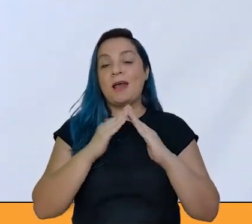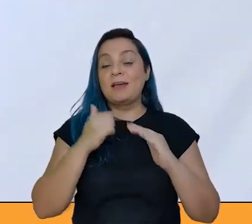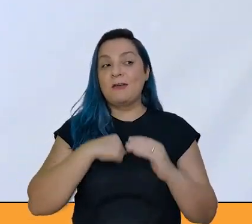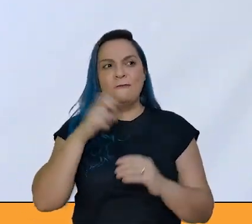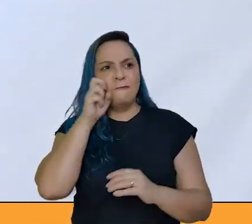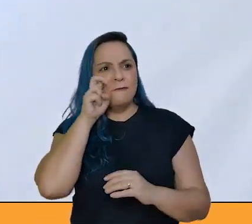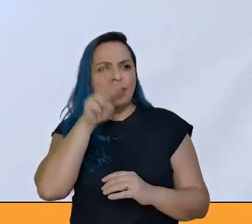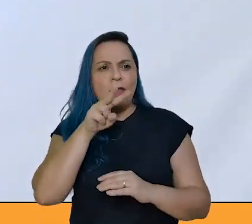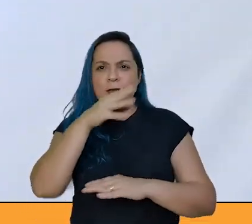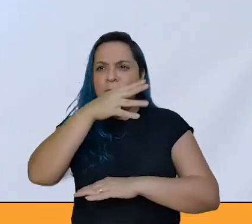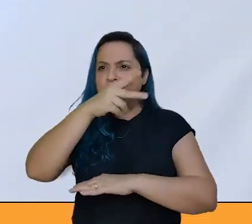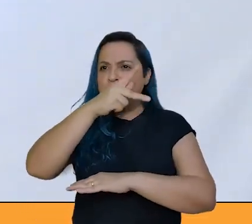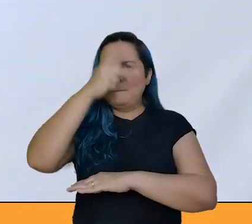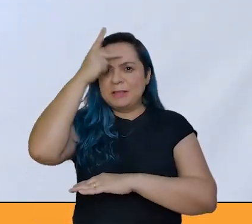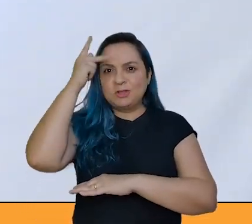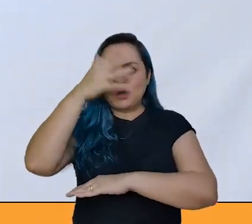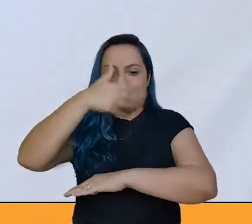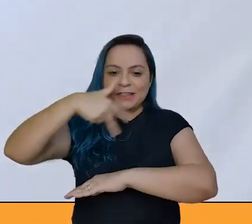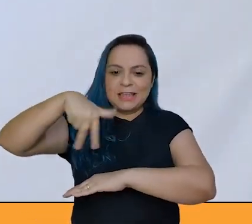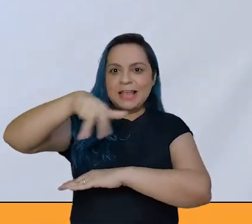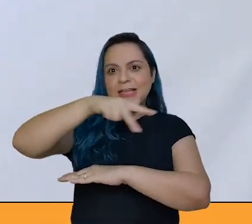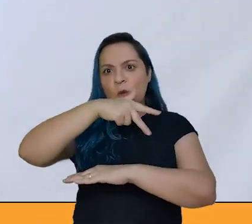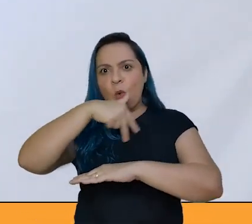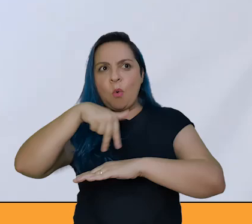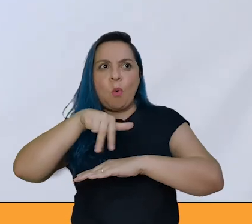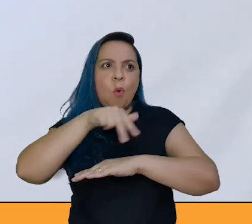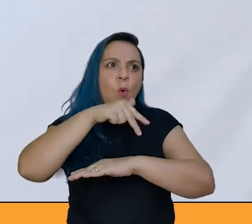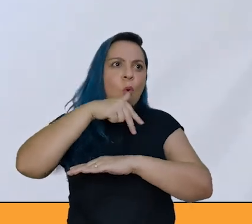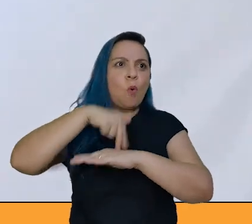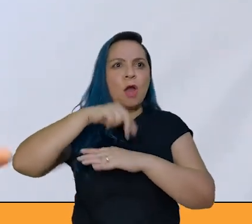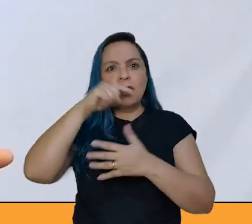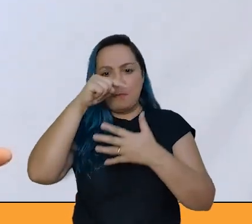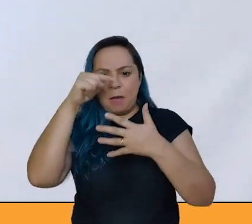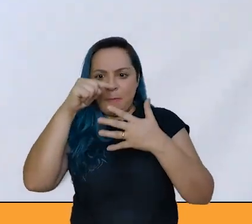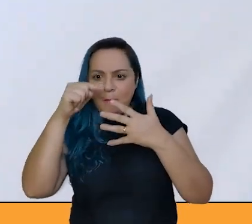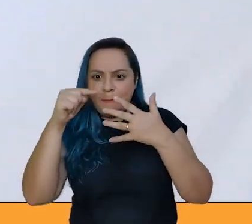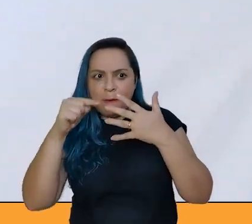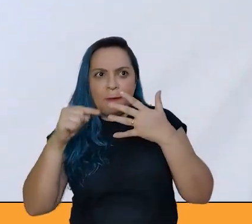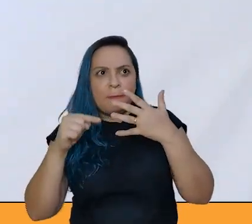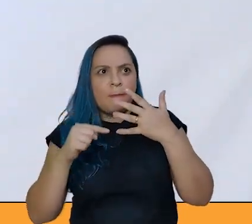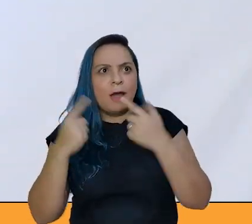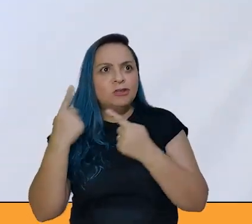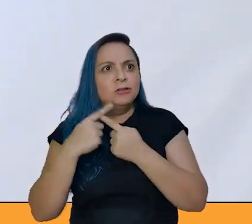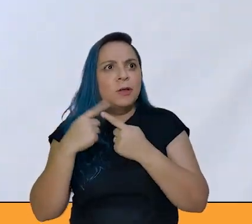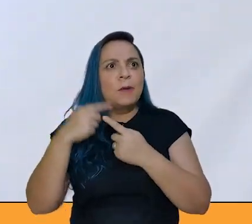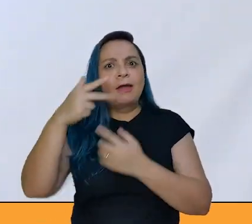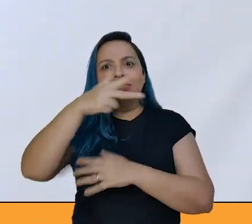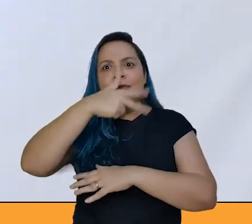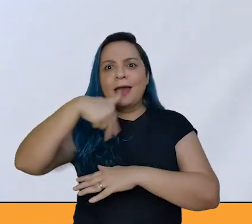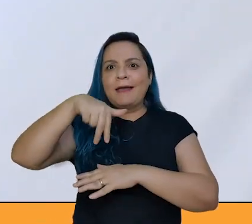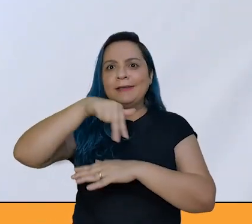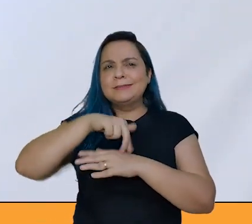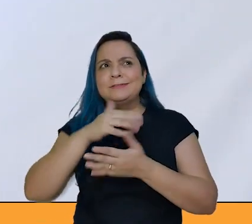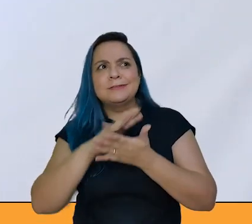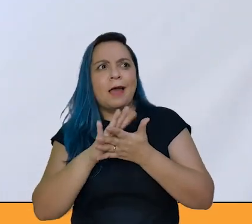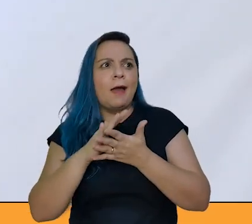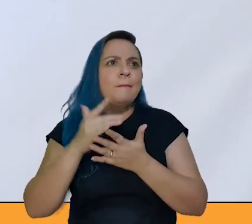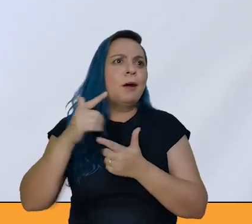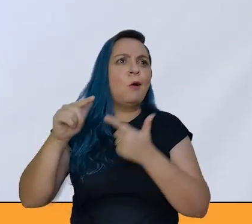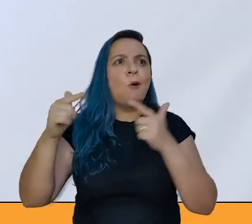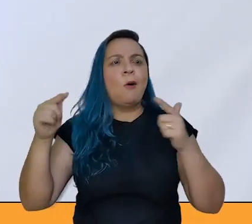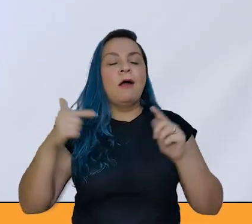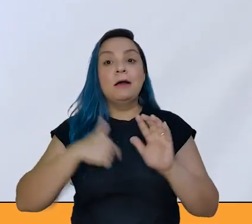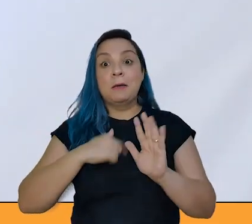pessoas dançando, fazendo os passinhos de charme, de hip hop, de samba. Então essa é a minha